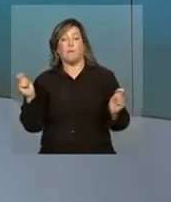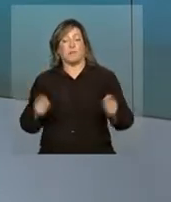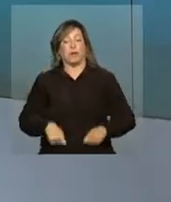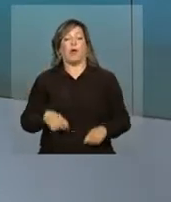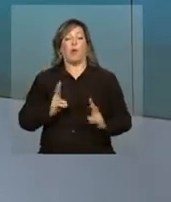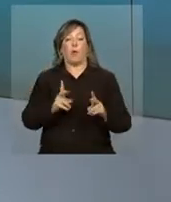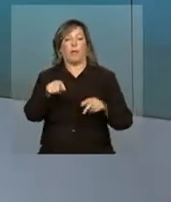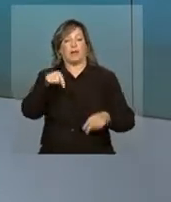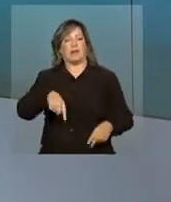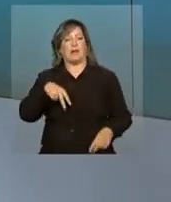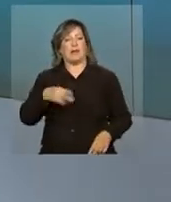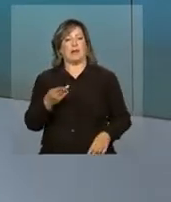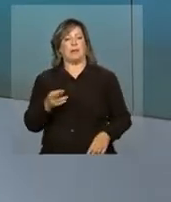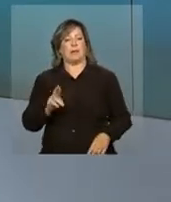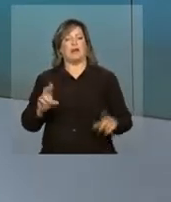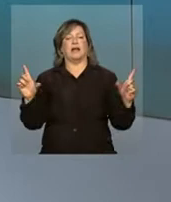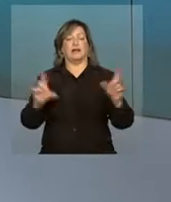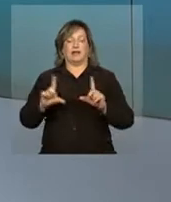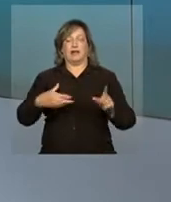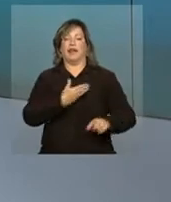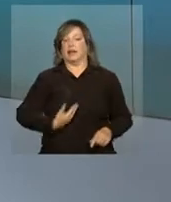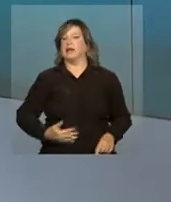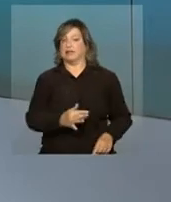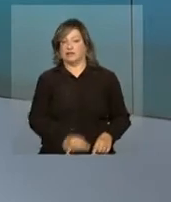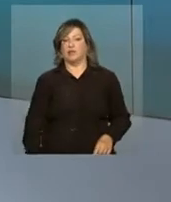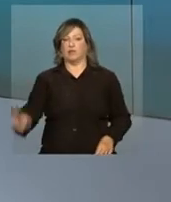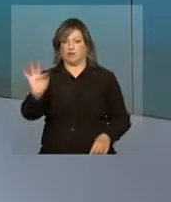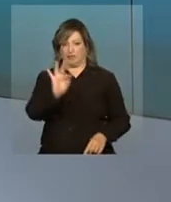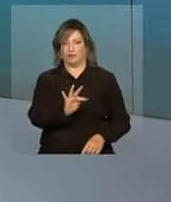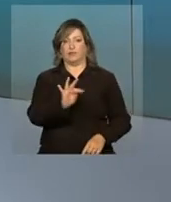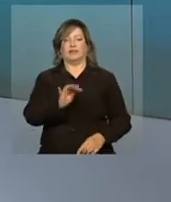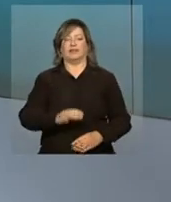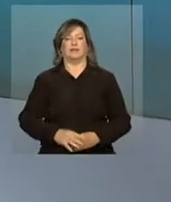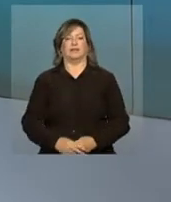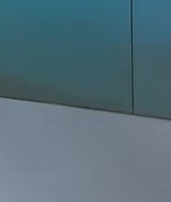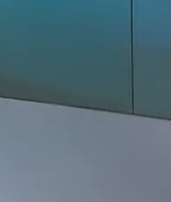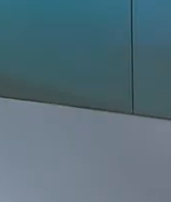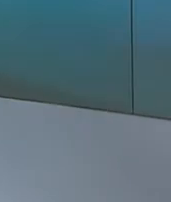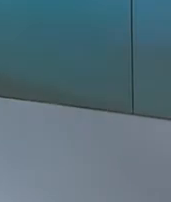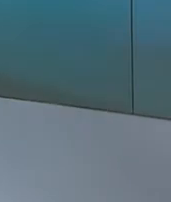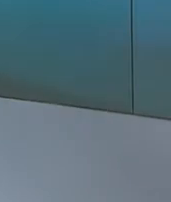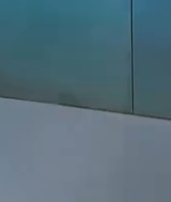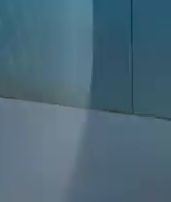informações Continue com a gente aqui na inbr a TV do Governo